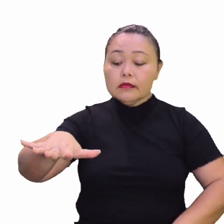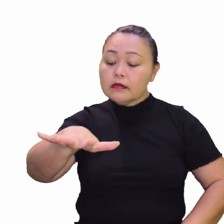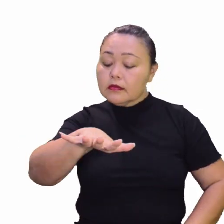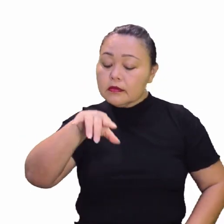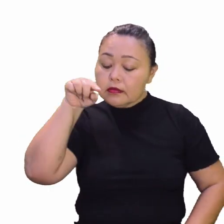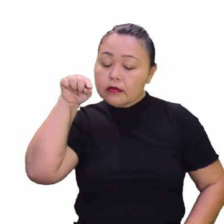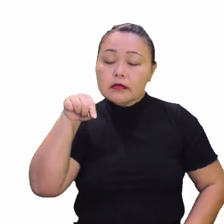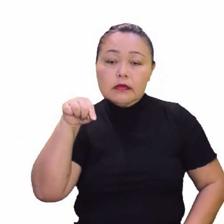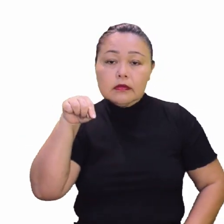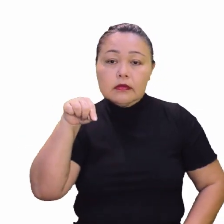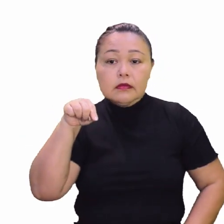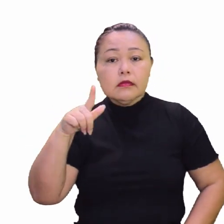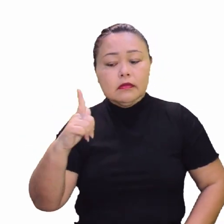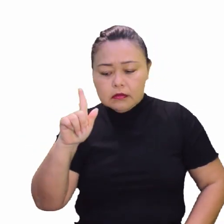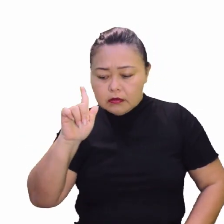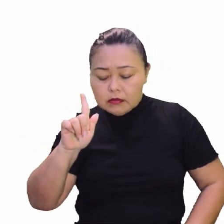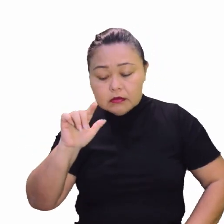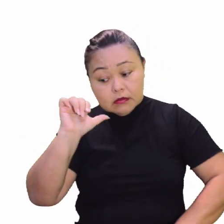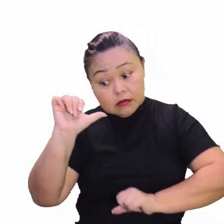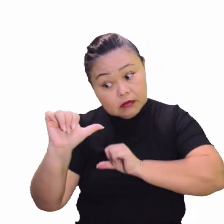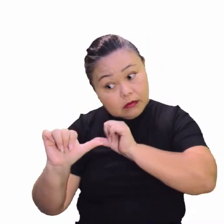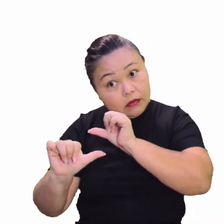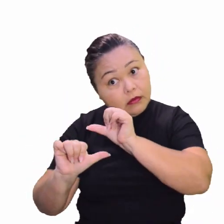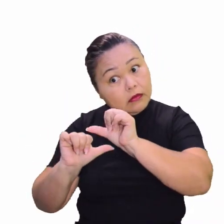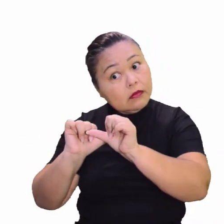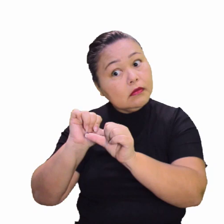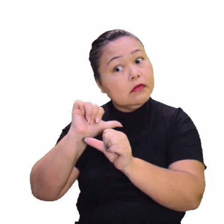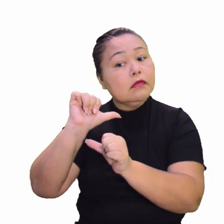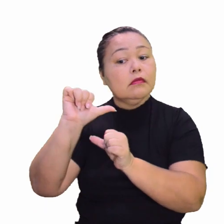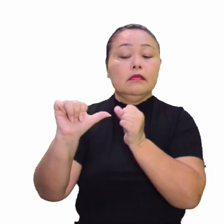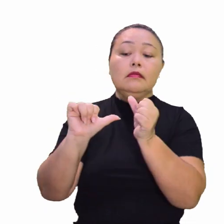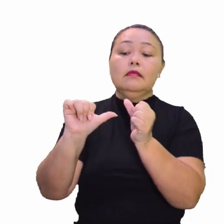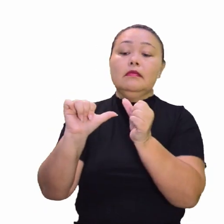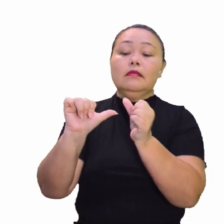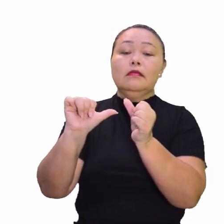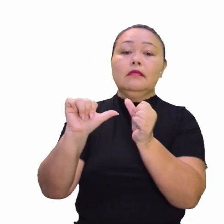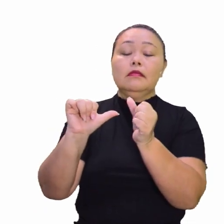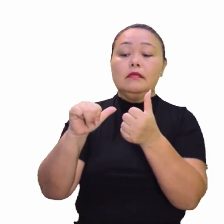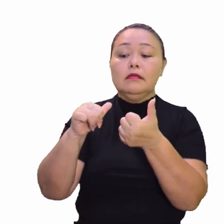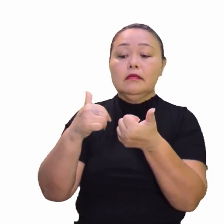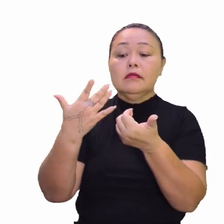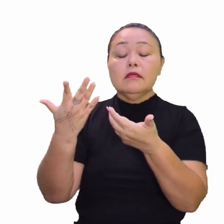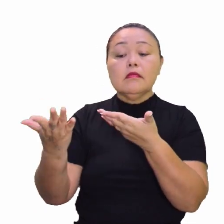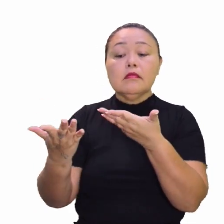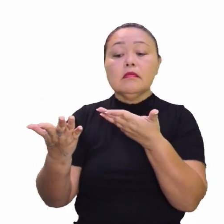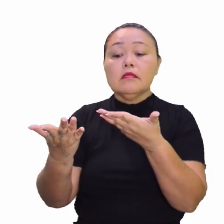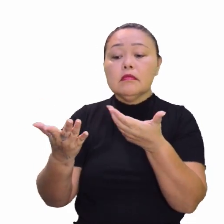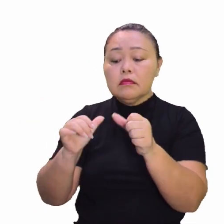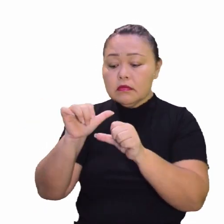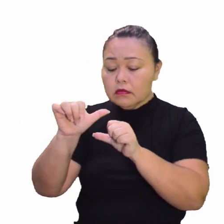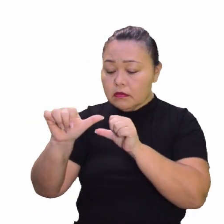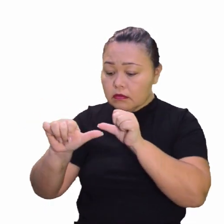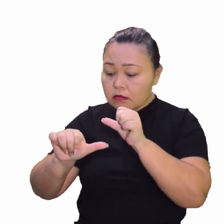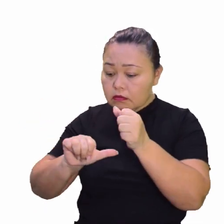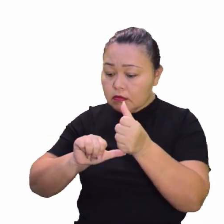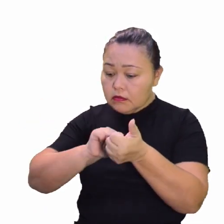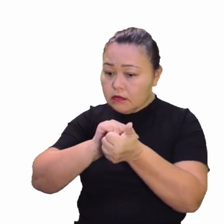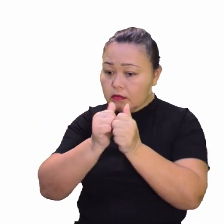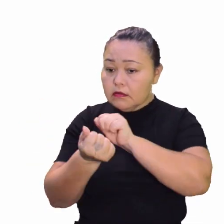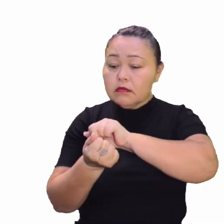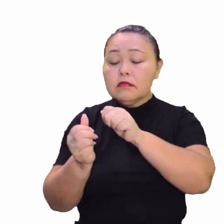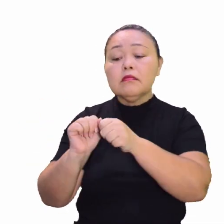espaço geográfico foi modificado, ou seja, houve o processo